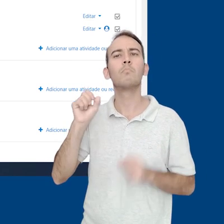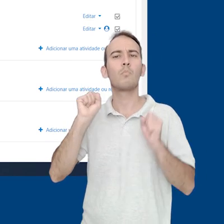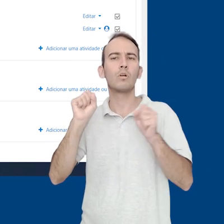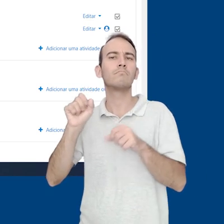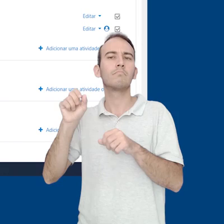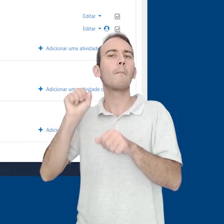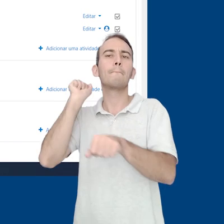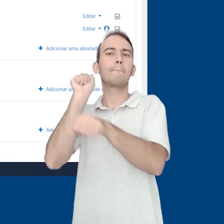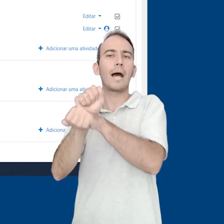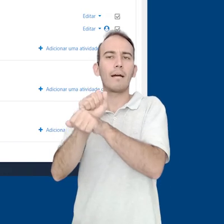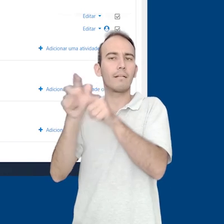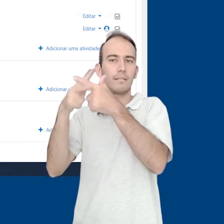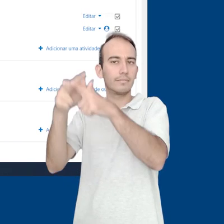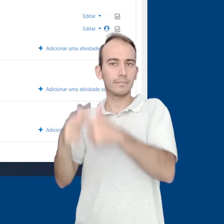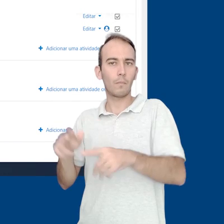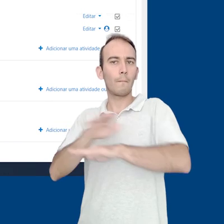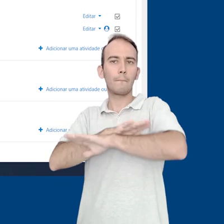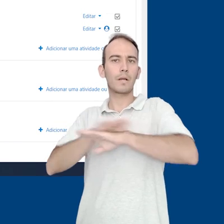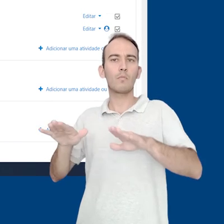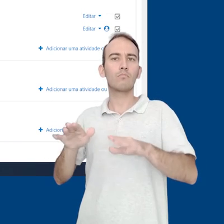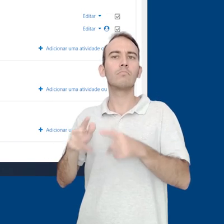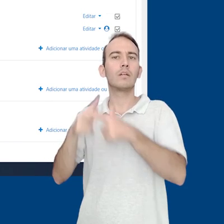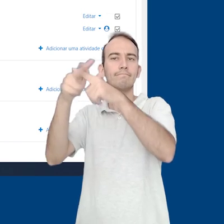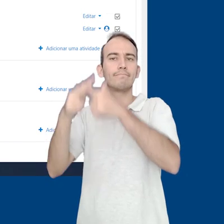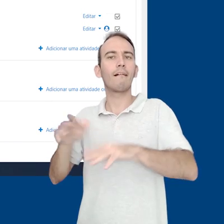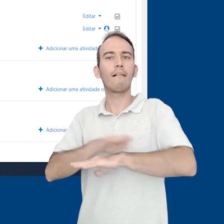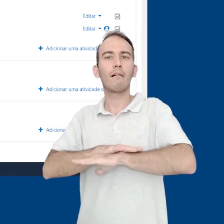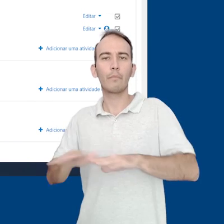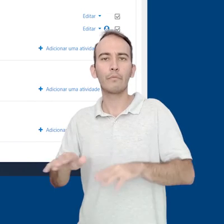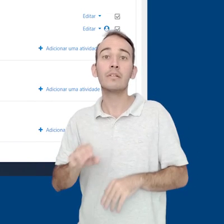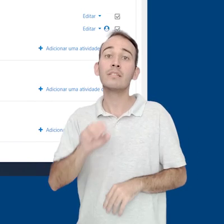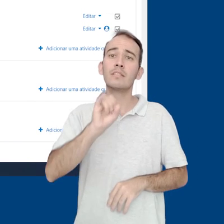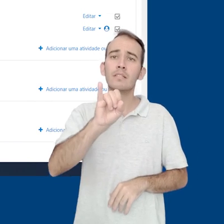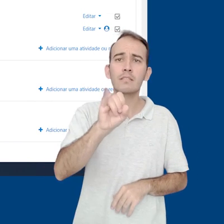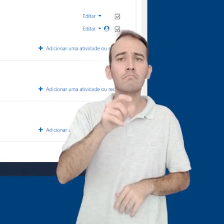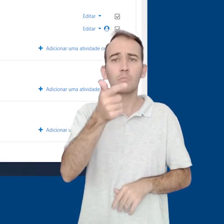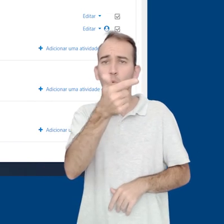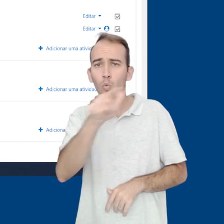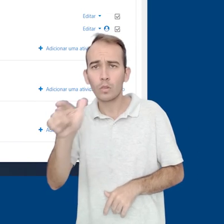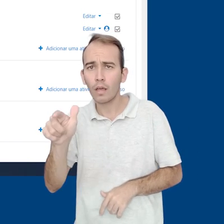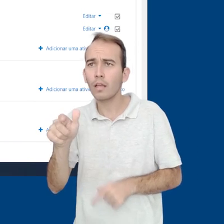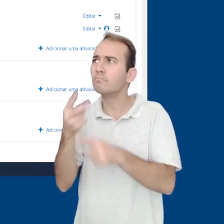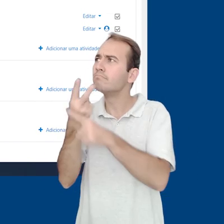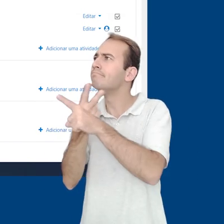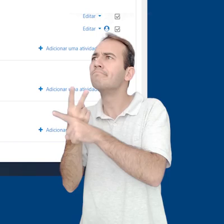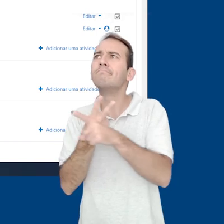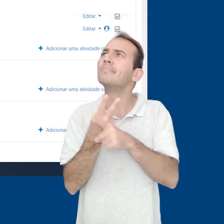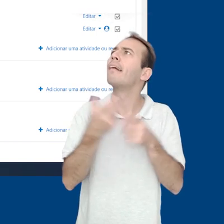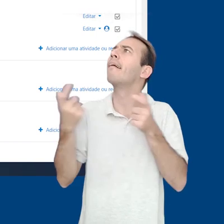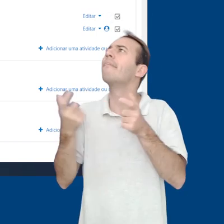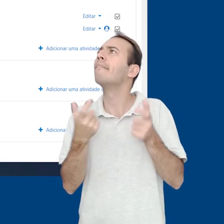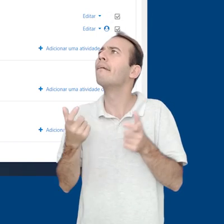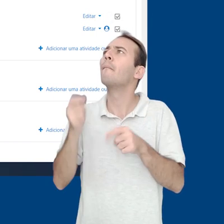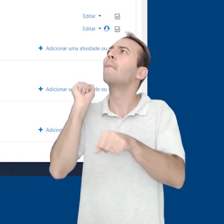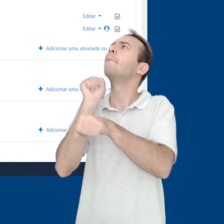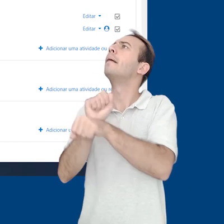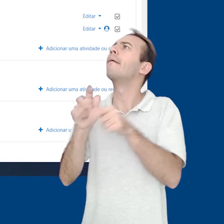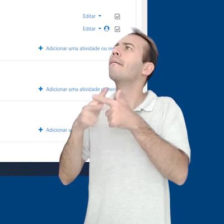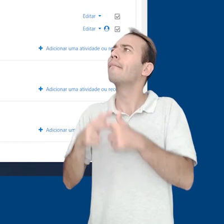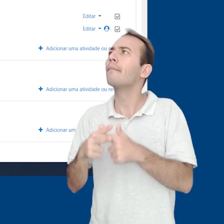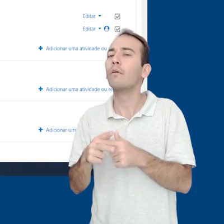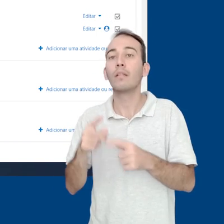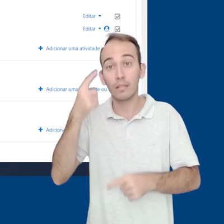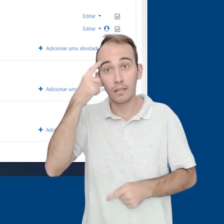está presente no tema do mudo ou escolhido, sugerimos procurar por uma engrenagem no mesmo local.